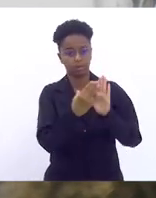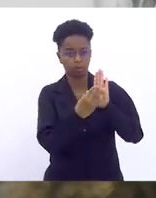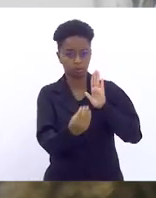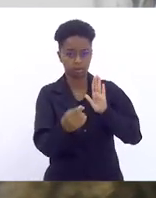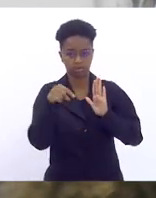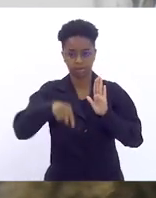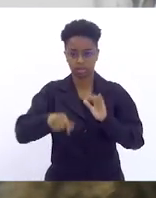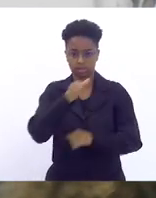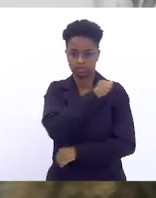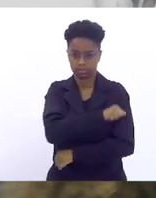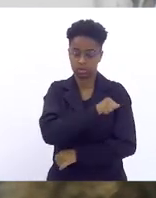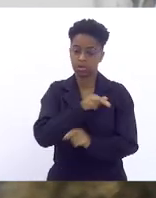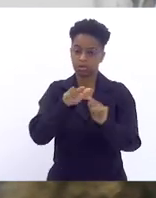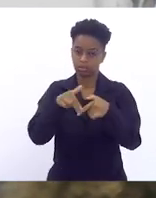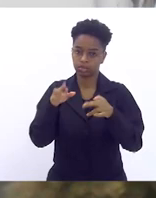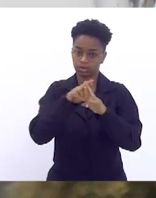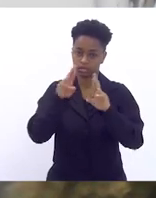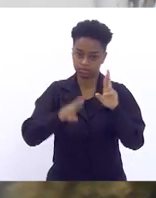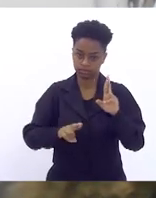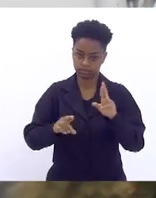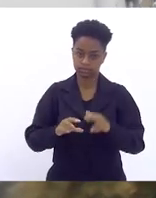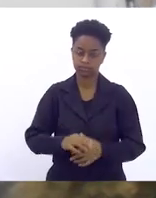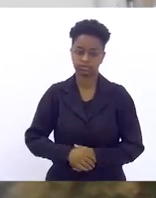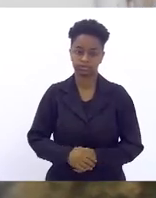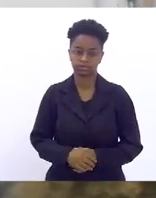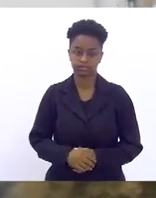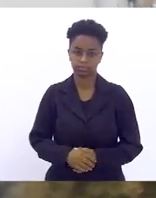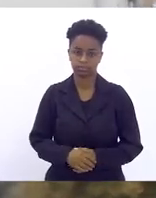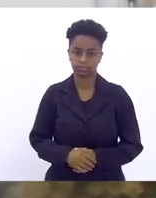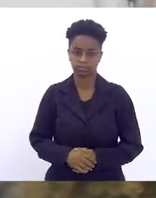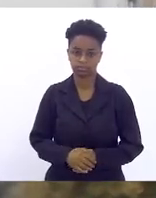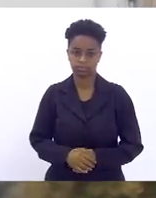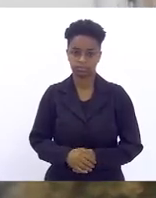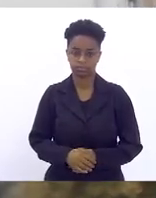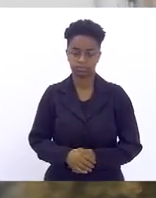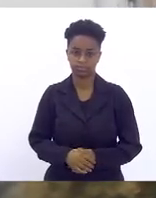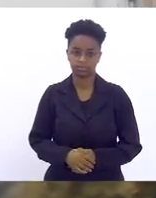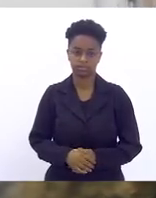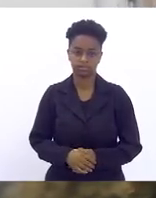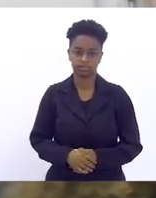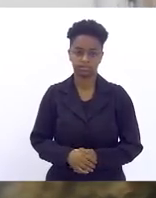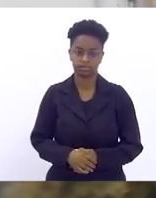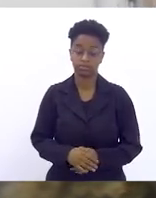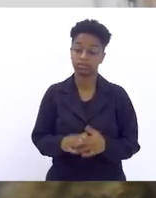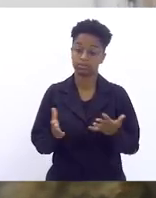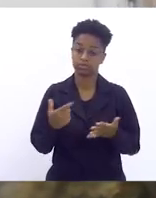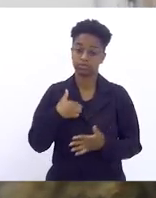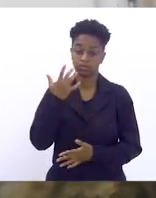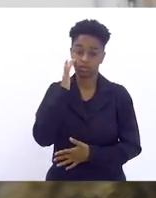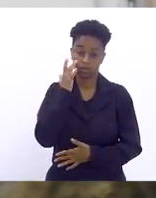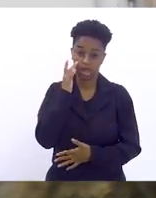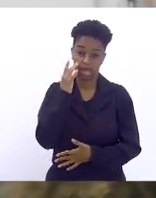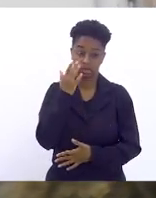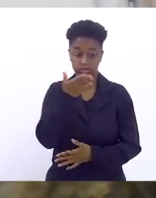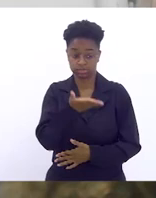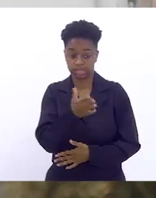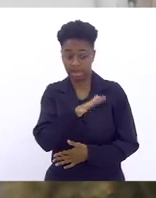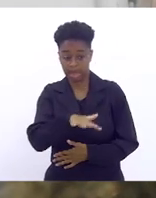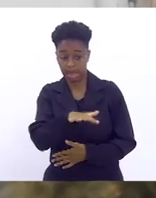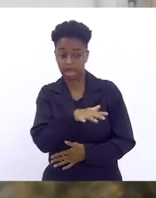a partir da Universidade Federal do Rio de Janeiro eu acho que nesse aspecto a gente tá